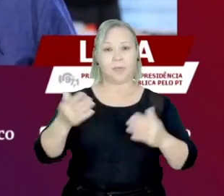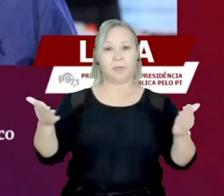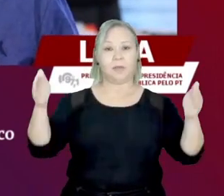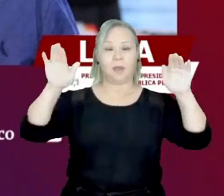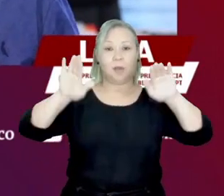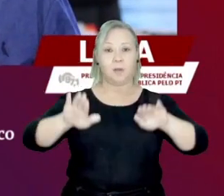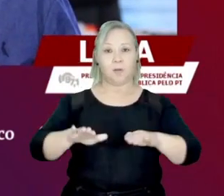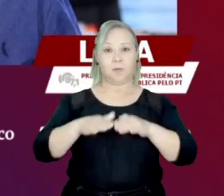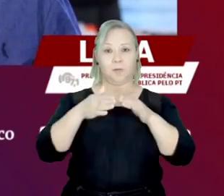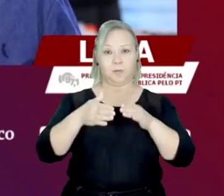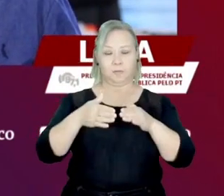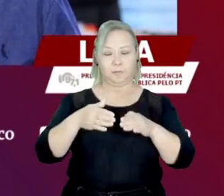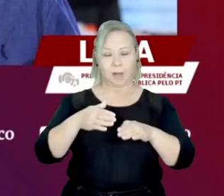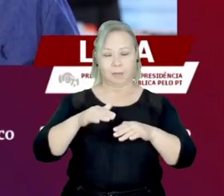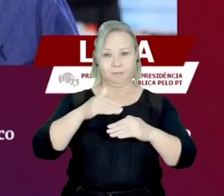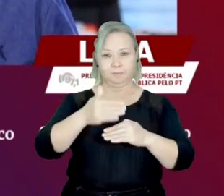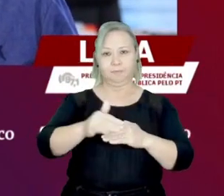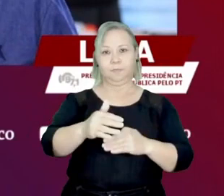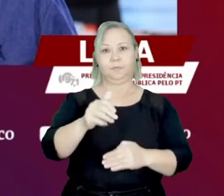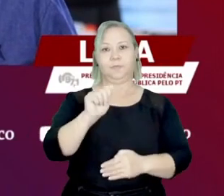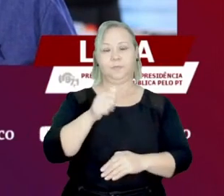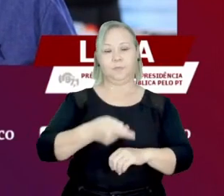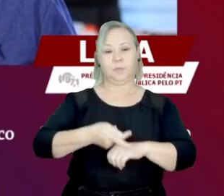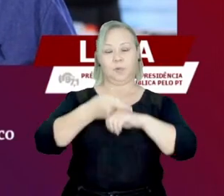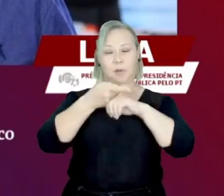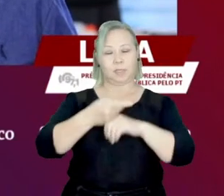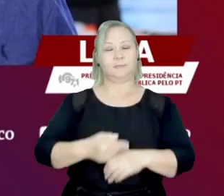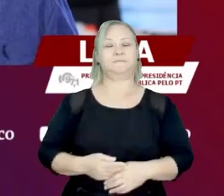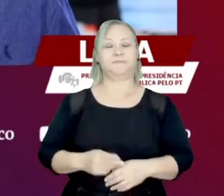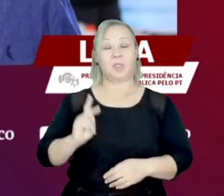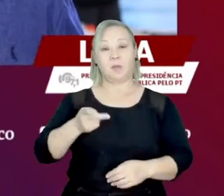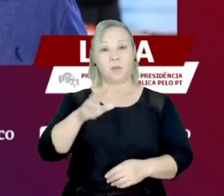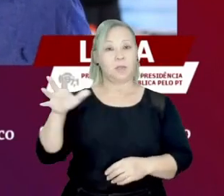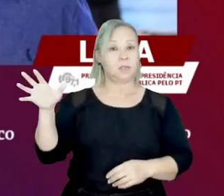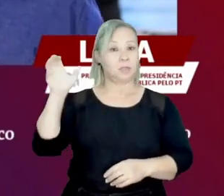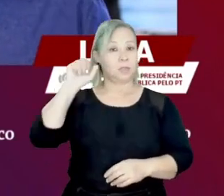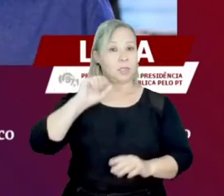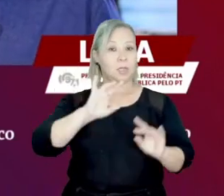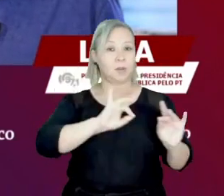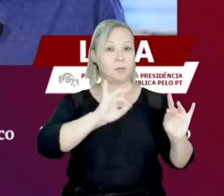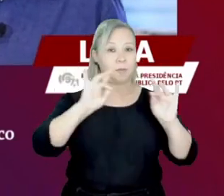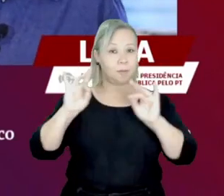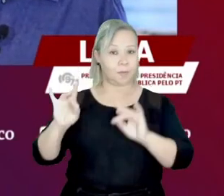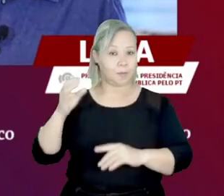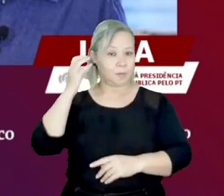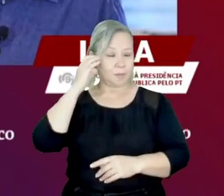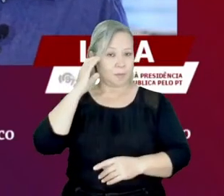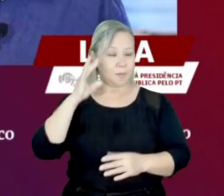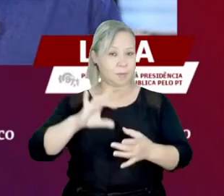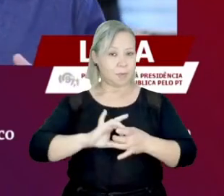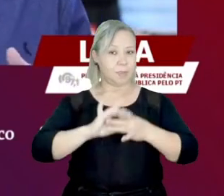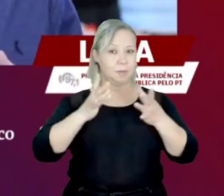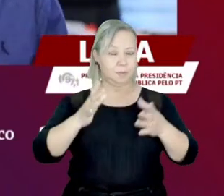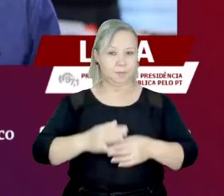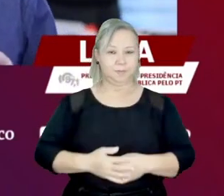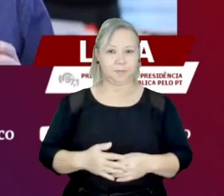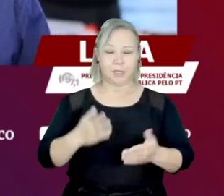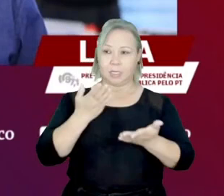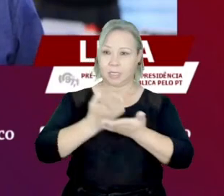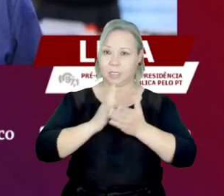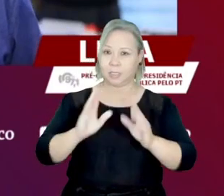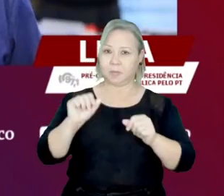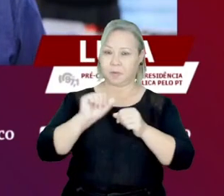fazendo o tradicional ping-pong da 97. Bora participar? Bora participar? Eu falo... Mas primeiro dê um abraço